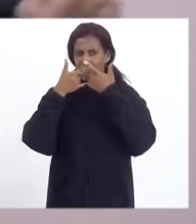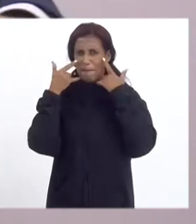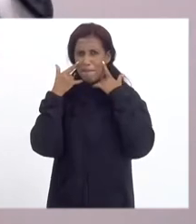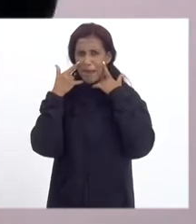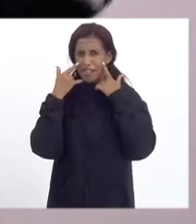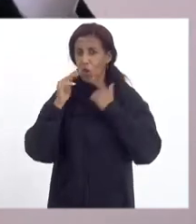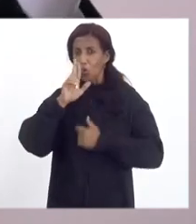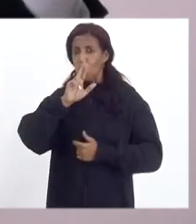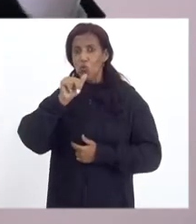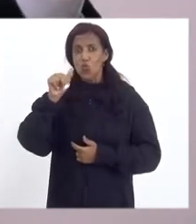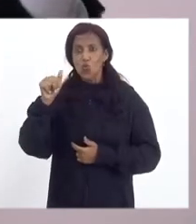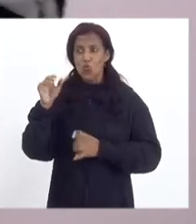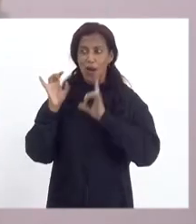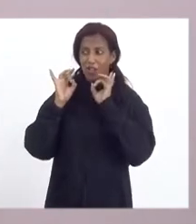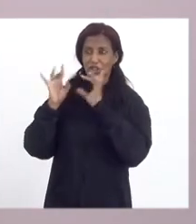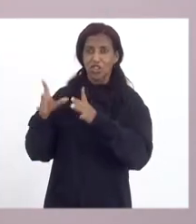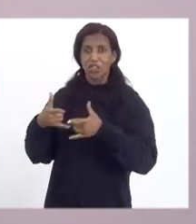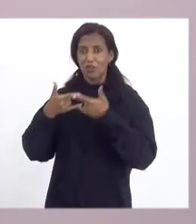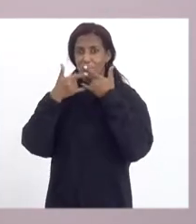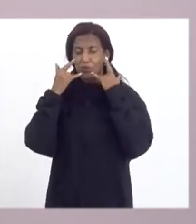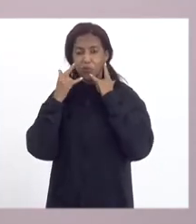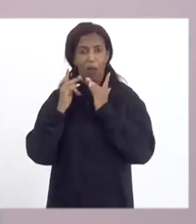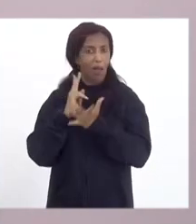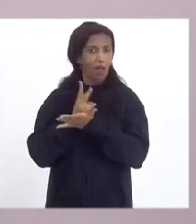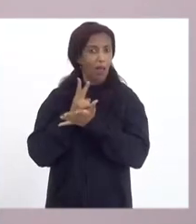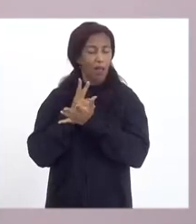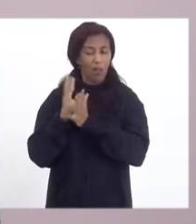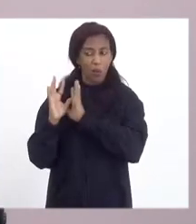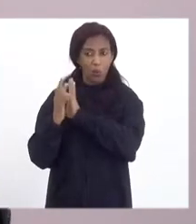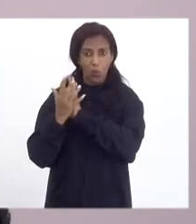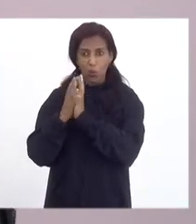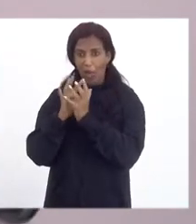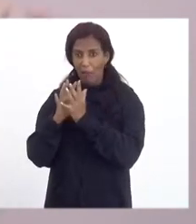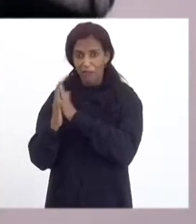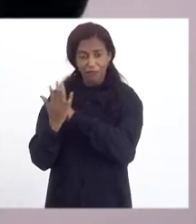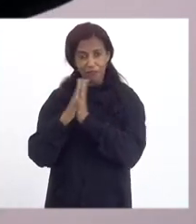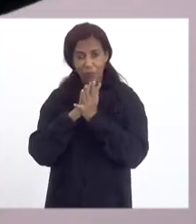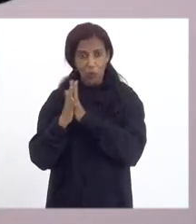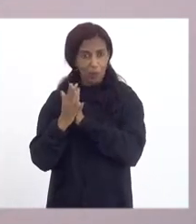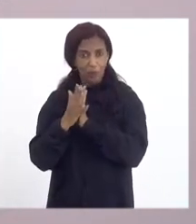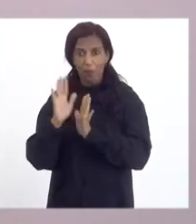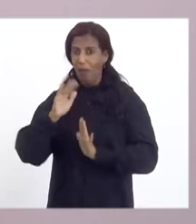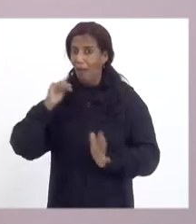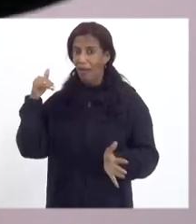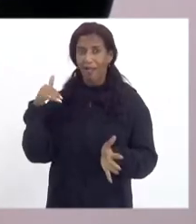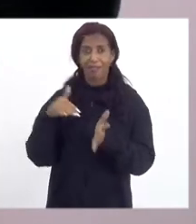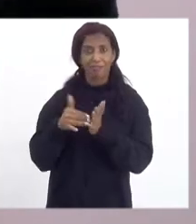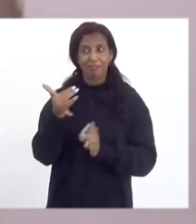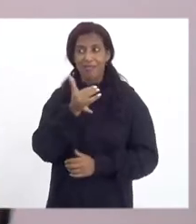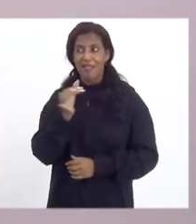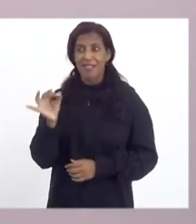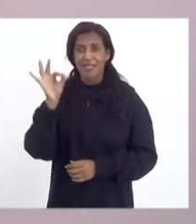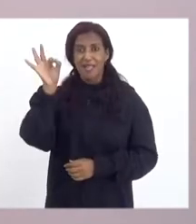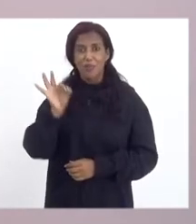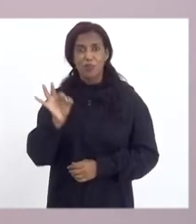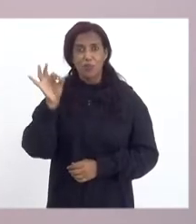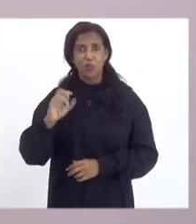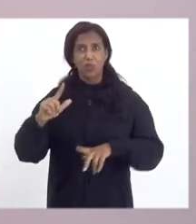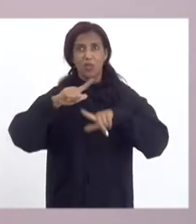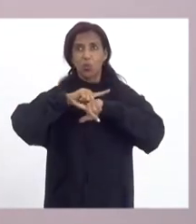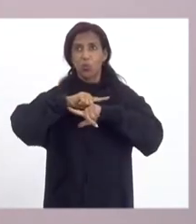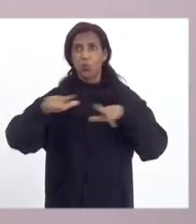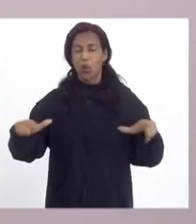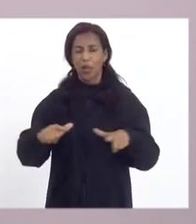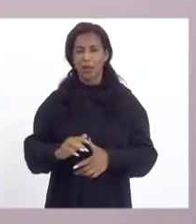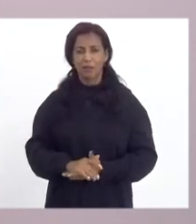hipótese nenhuma em ambiente fechado até que 100% da população estiver vacinada.